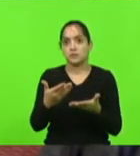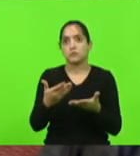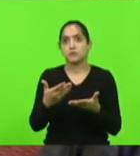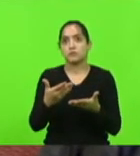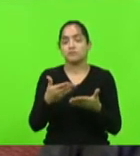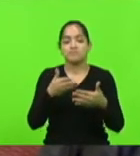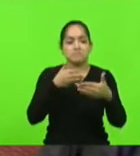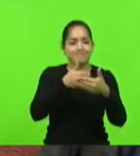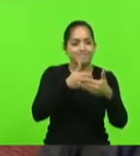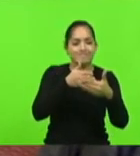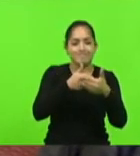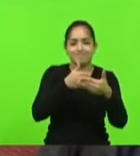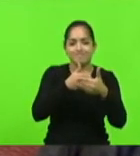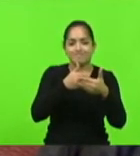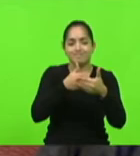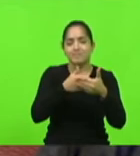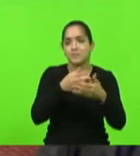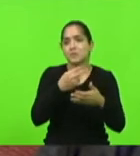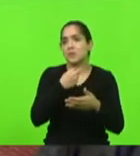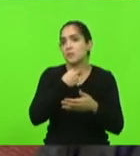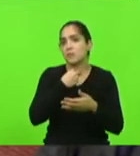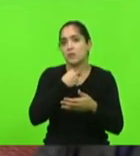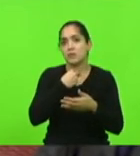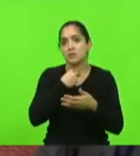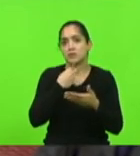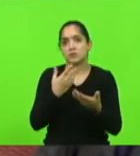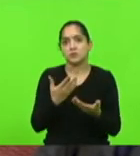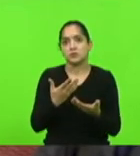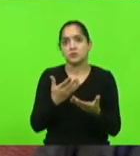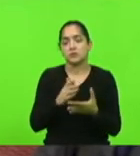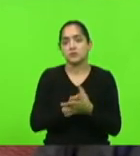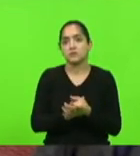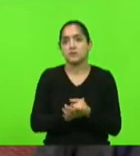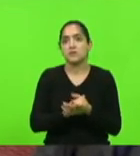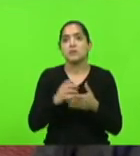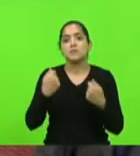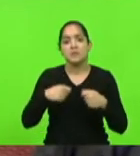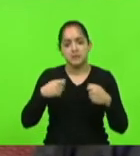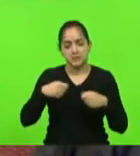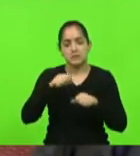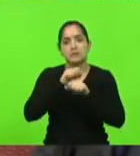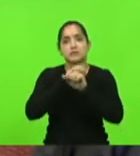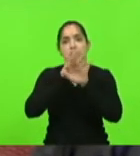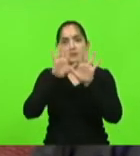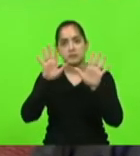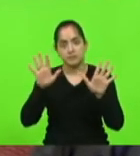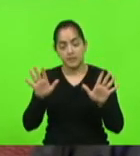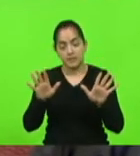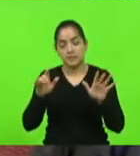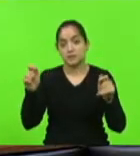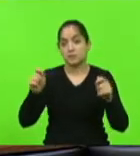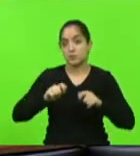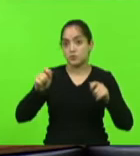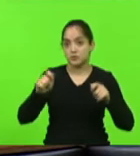empecilho para a obra não acontecer. Há que ter, sim, transparência, há que ter a possibilidade